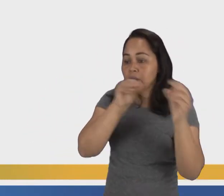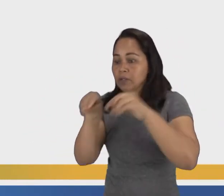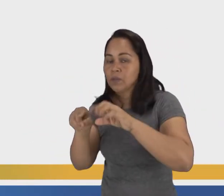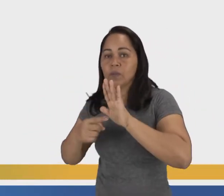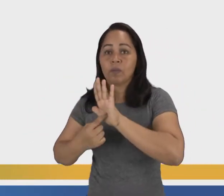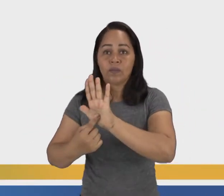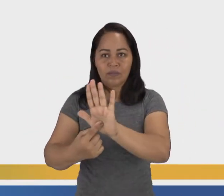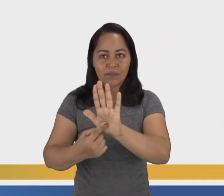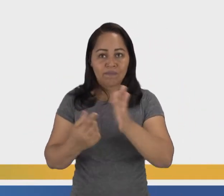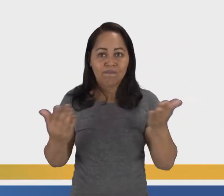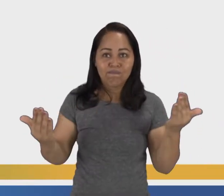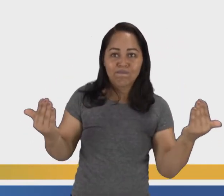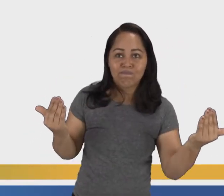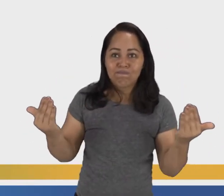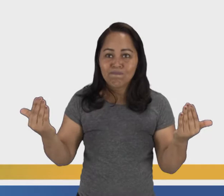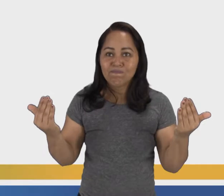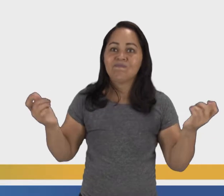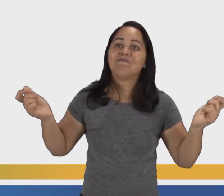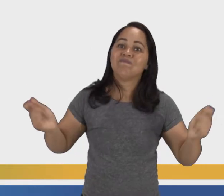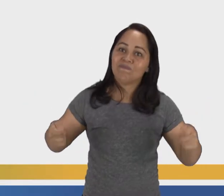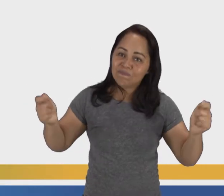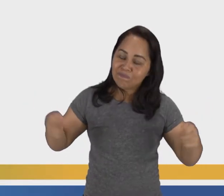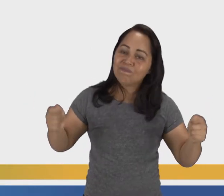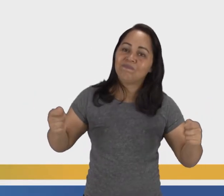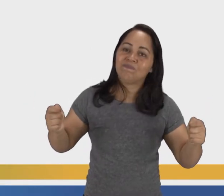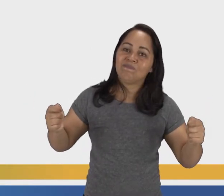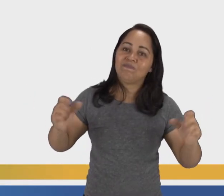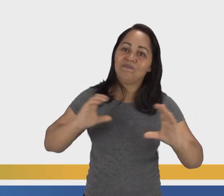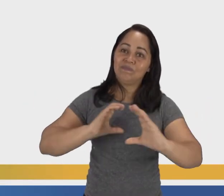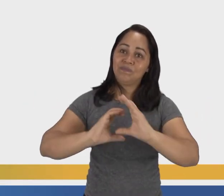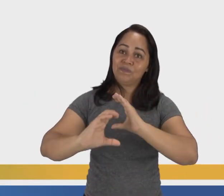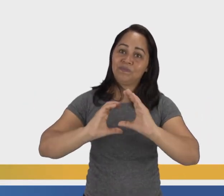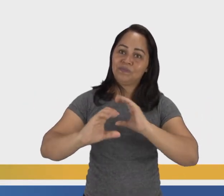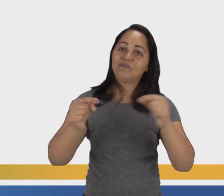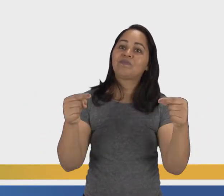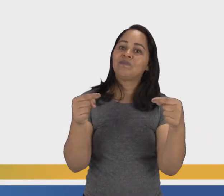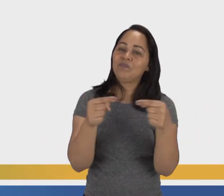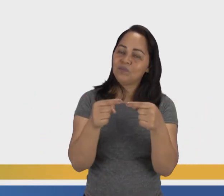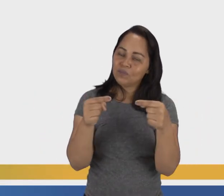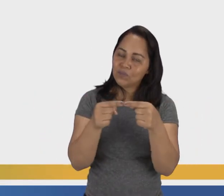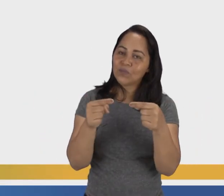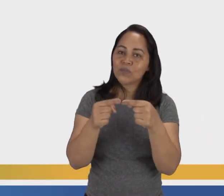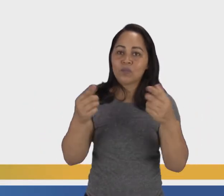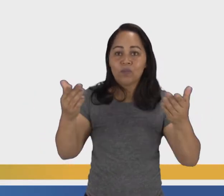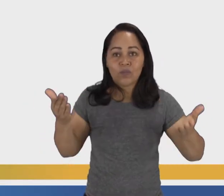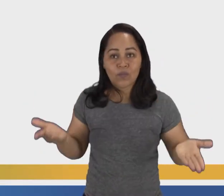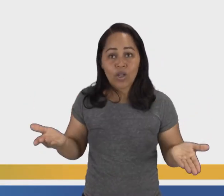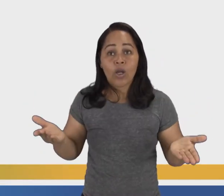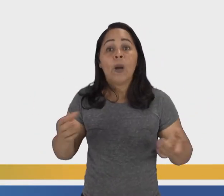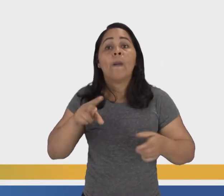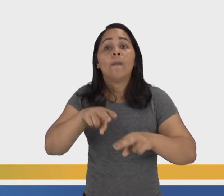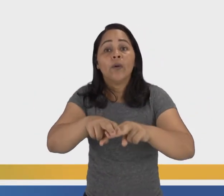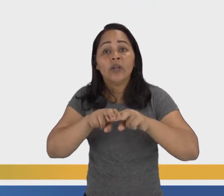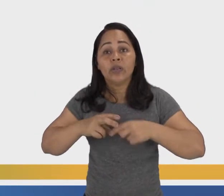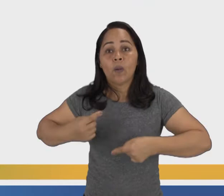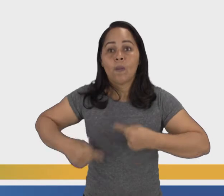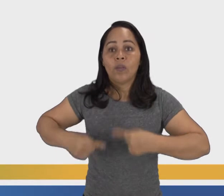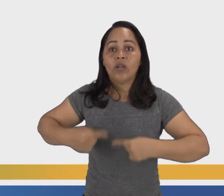uma coisa. Ou seja, esses gêneros se comunicam, e isso é importante dentro dessa ideia política que ele